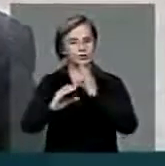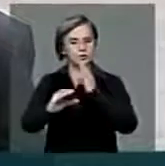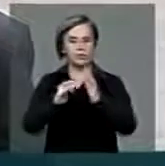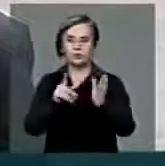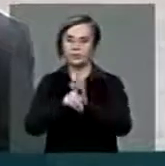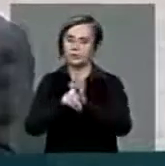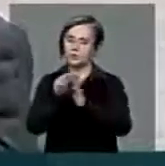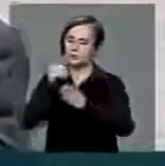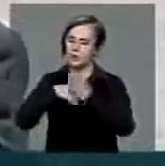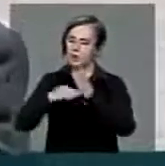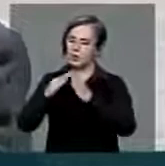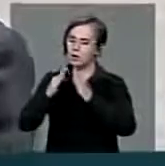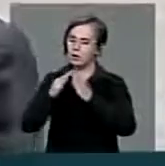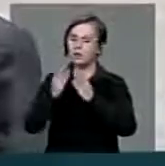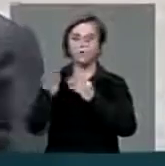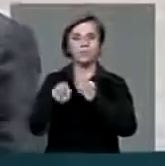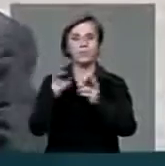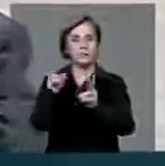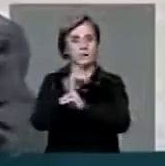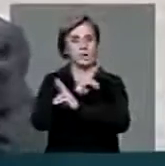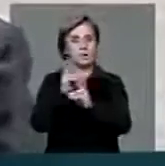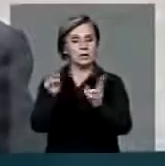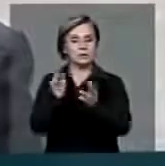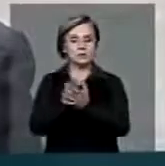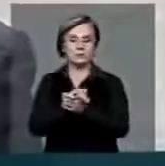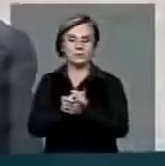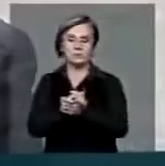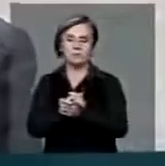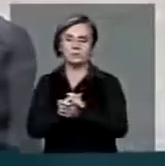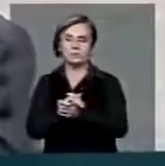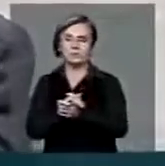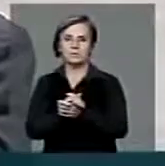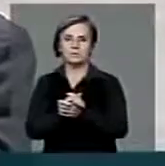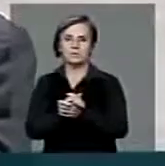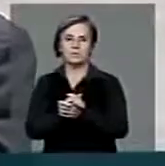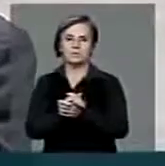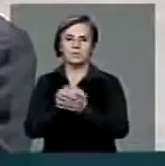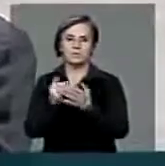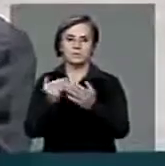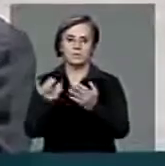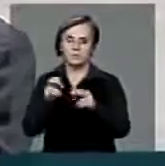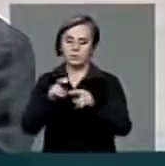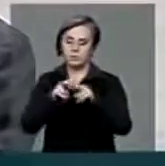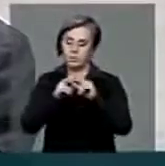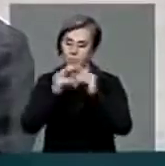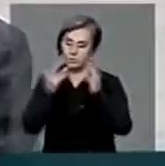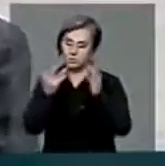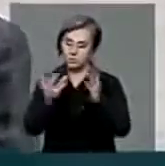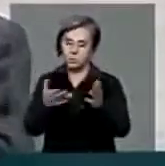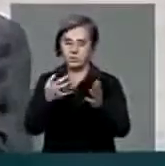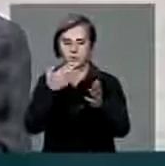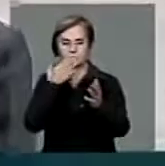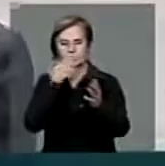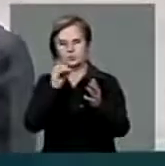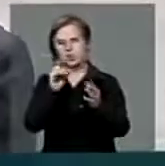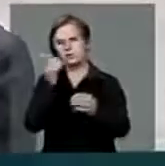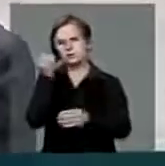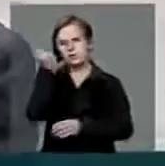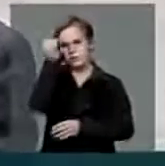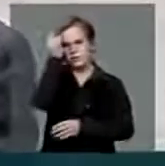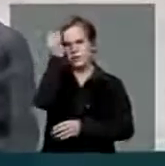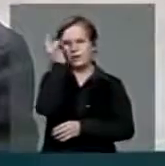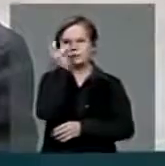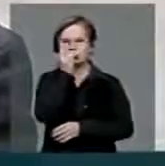casa. Ali está na cozinha, outro na sala, vão trocando ideia, e foi graças a esse mecanismo tão dinâmico